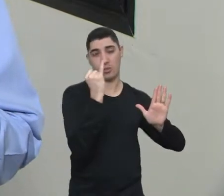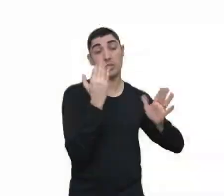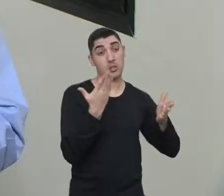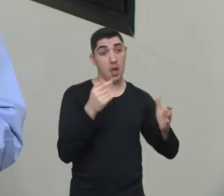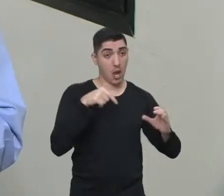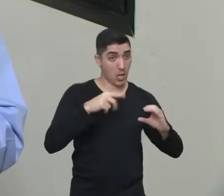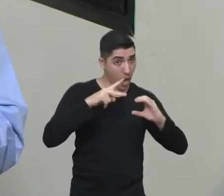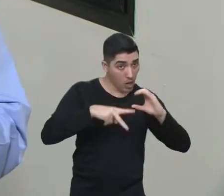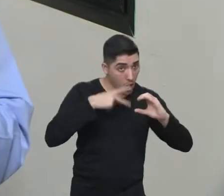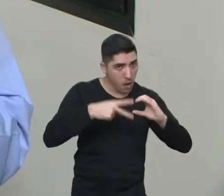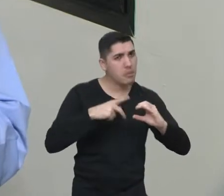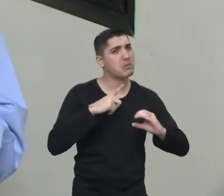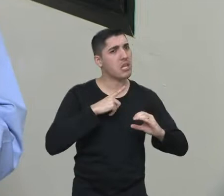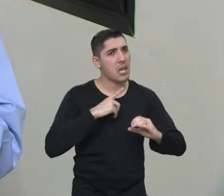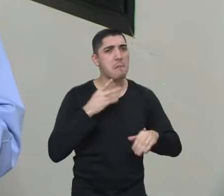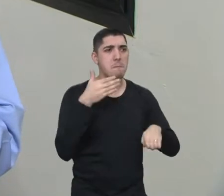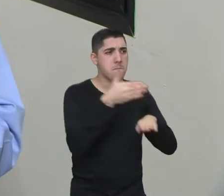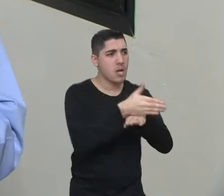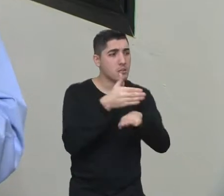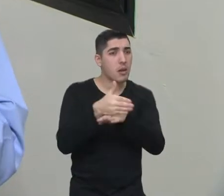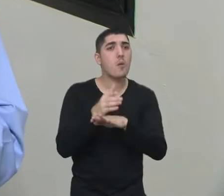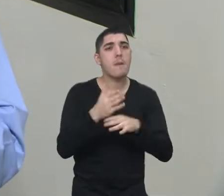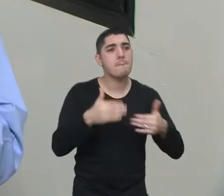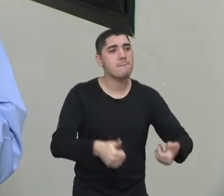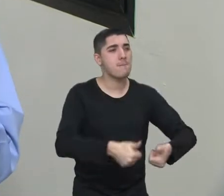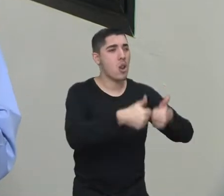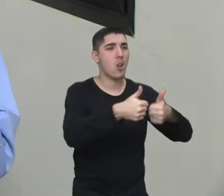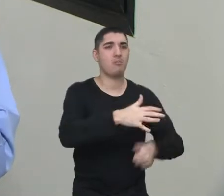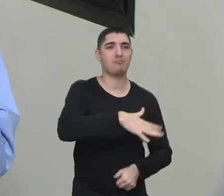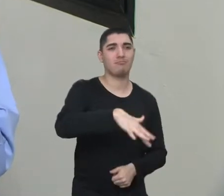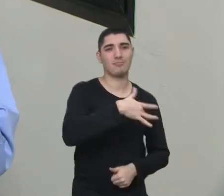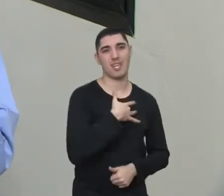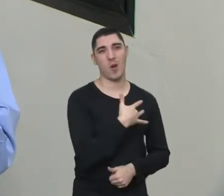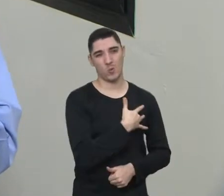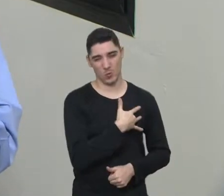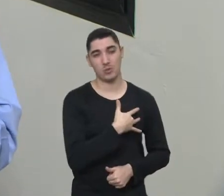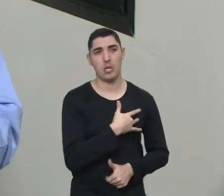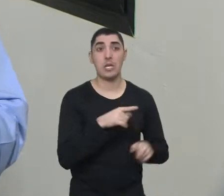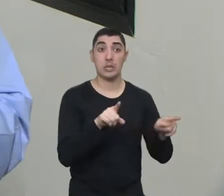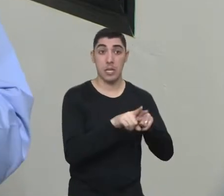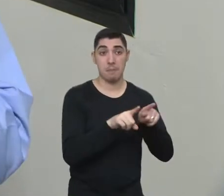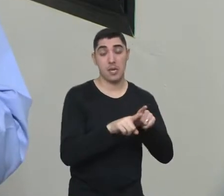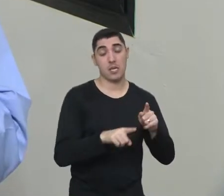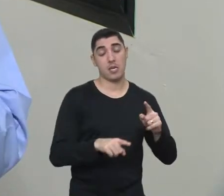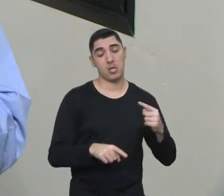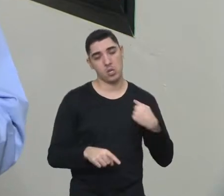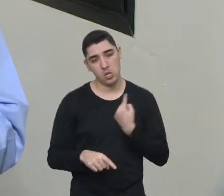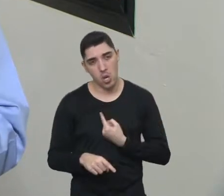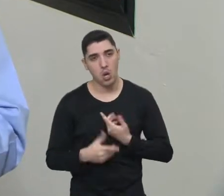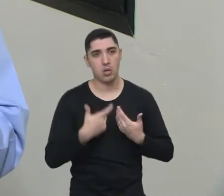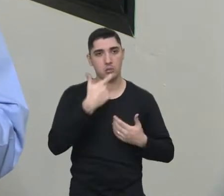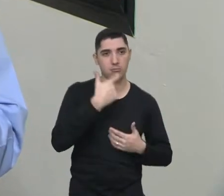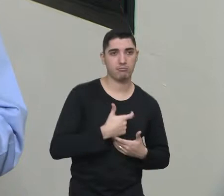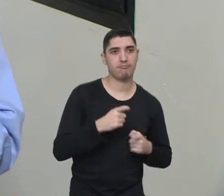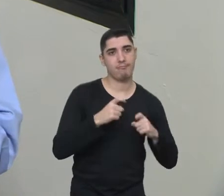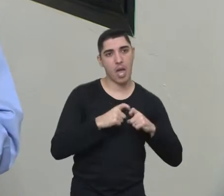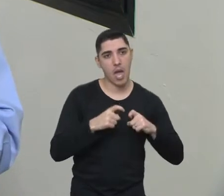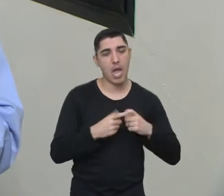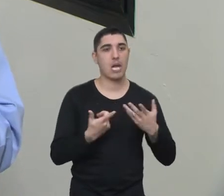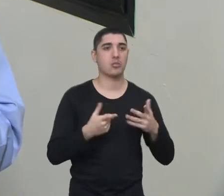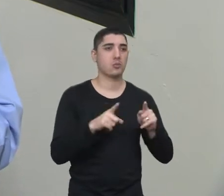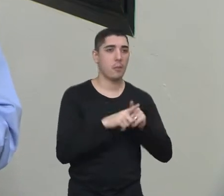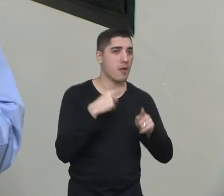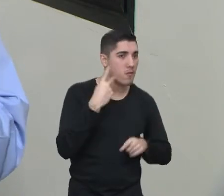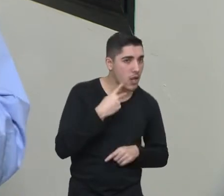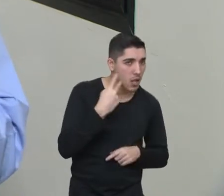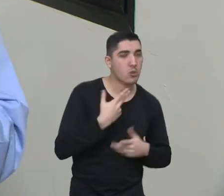importantes. Então a Câmara tem participado muito da melhoria da saúde na cidade e nós, como médicos,